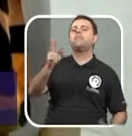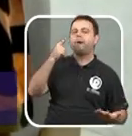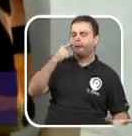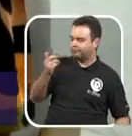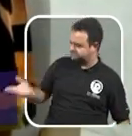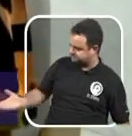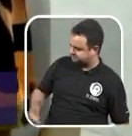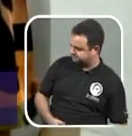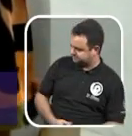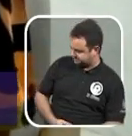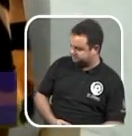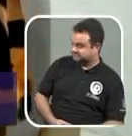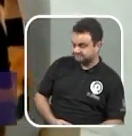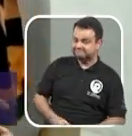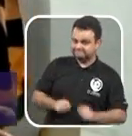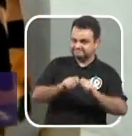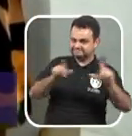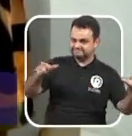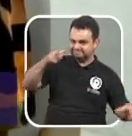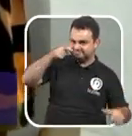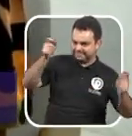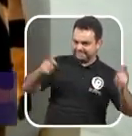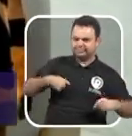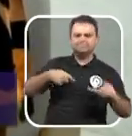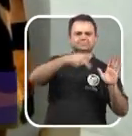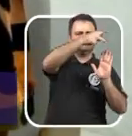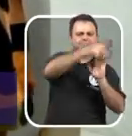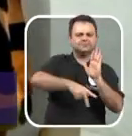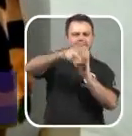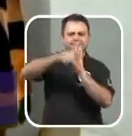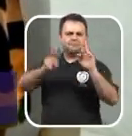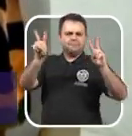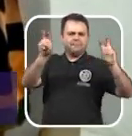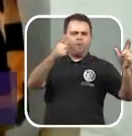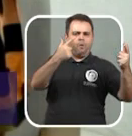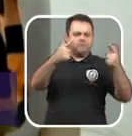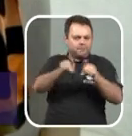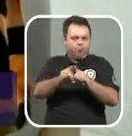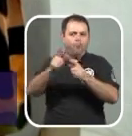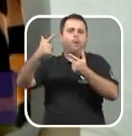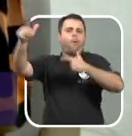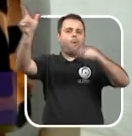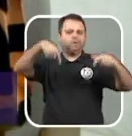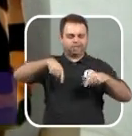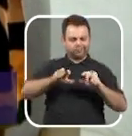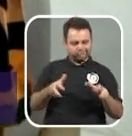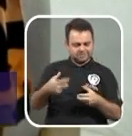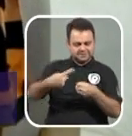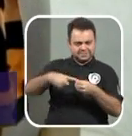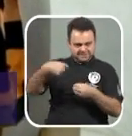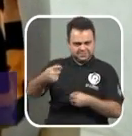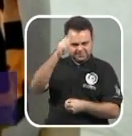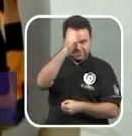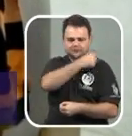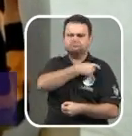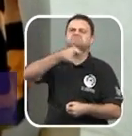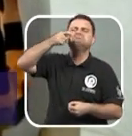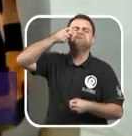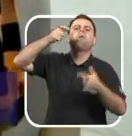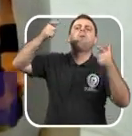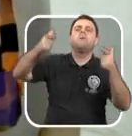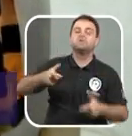Rio Preto. Todos os projetos que nós conversamos aqui, muitos outros que tramitam aqui na Câmara de Rio Preto, você pode acompanhar pelo